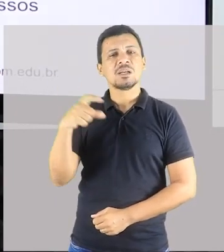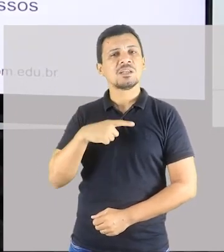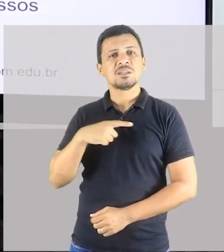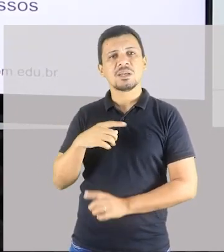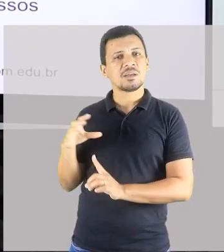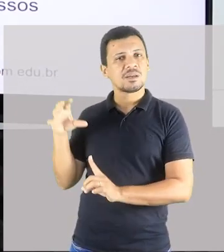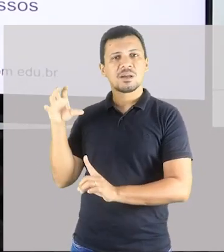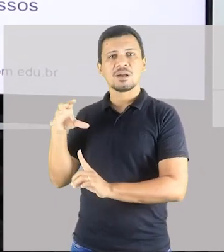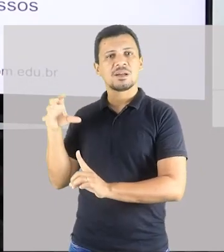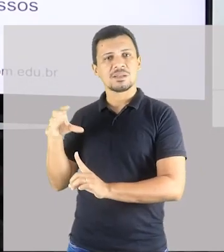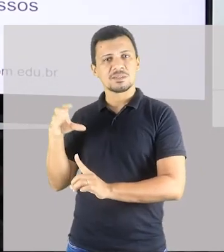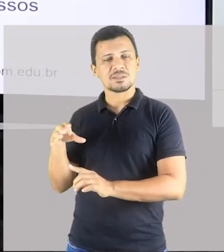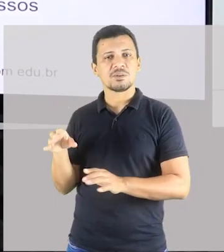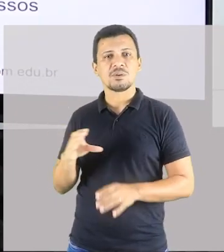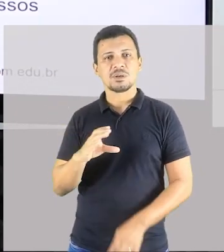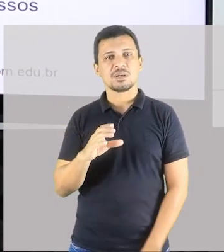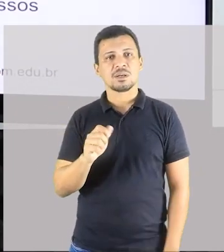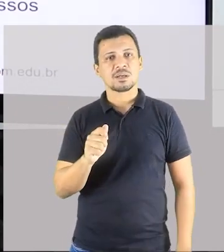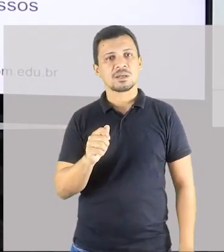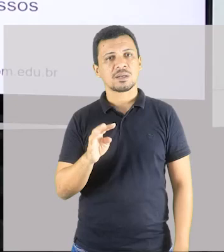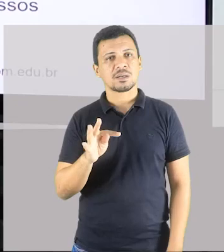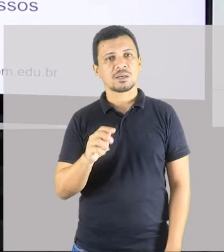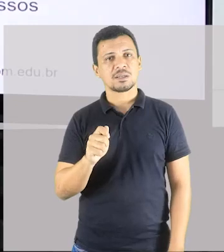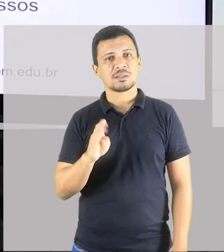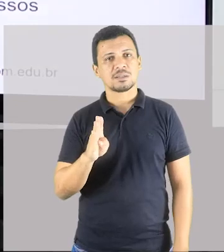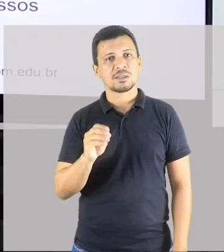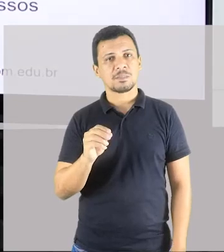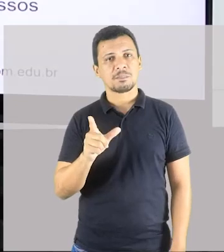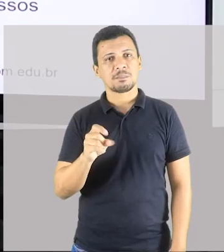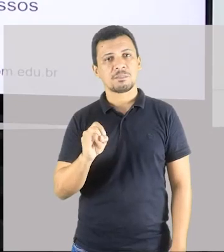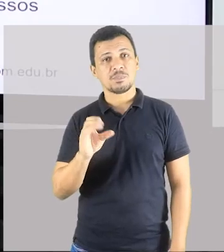ação catabólica que vai diminuir